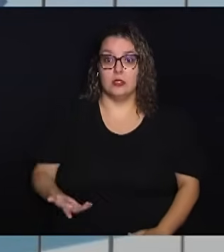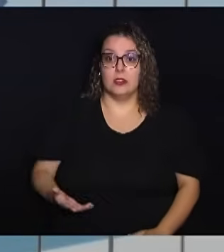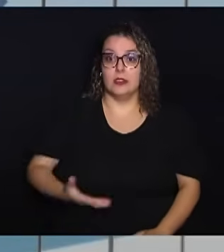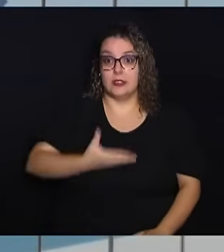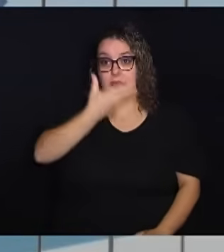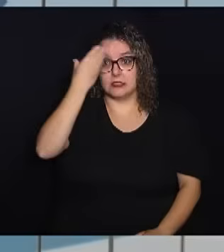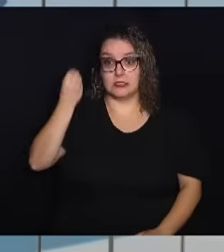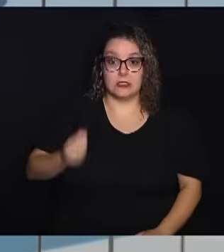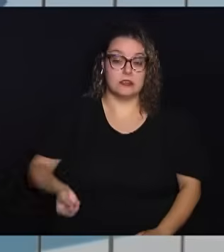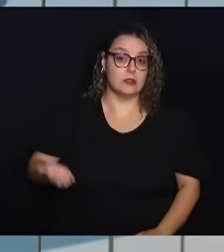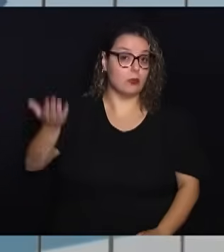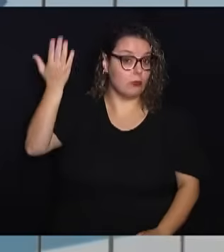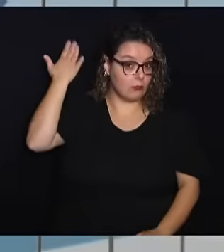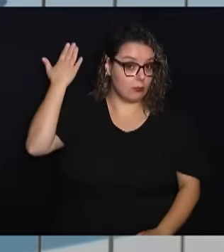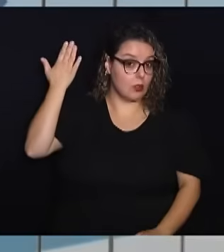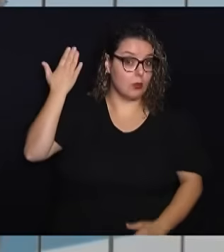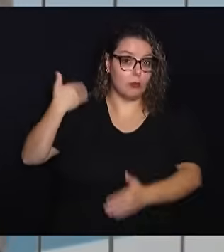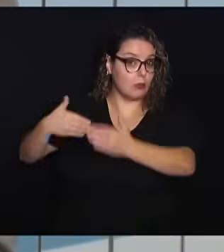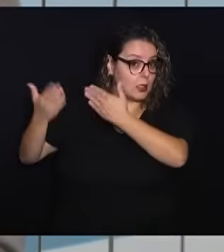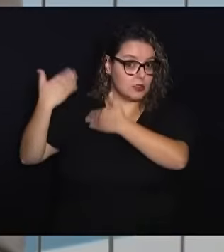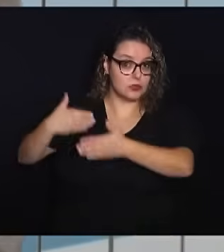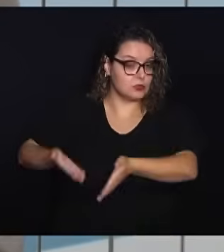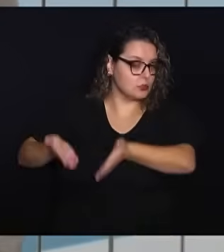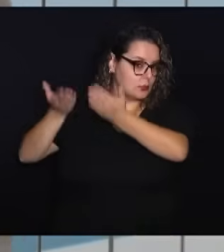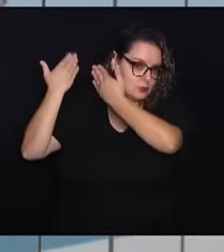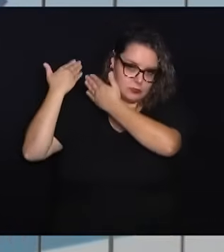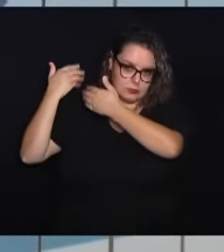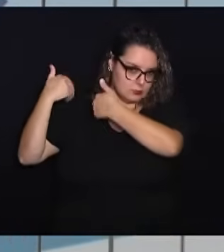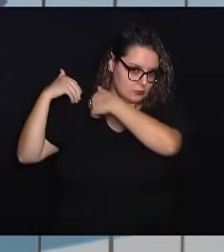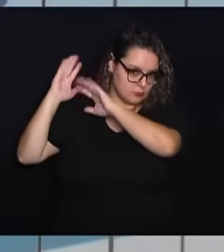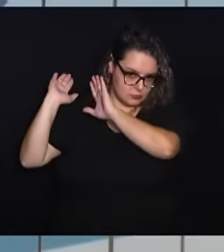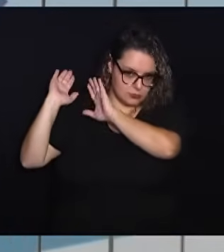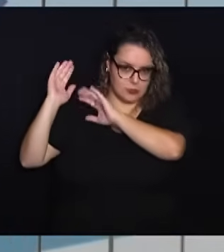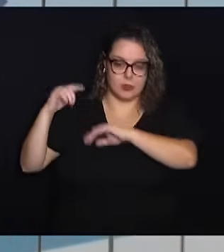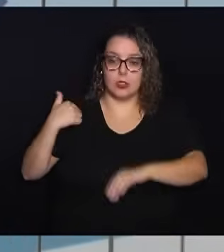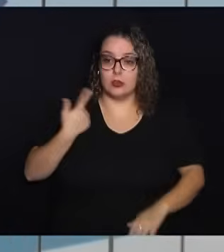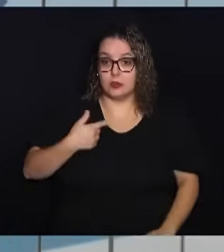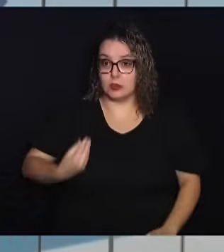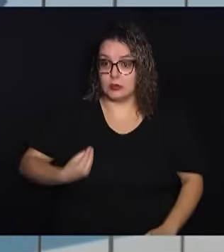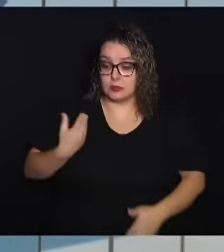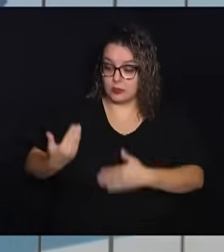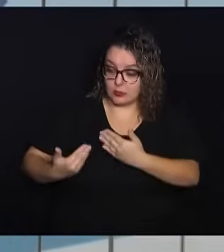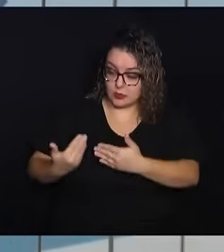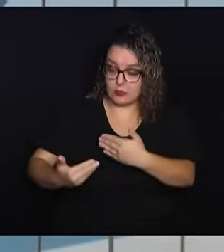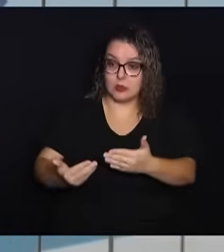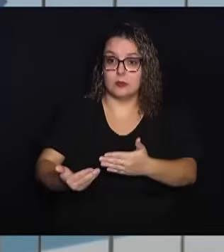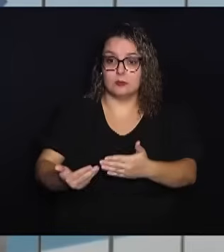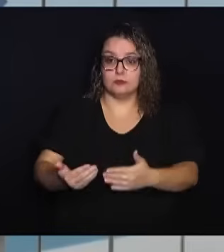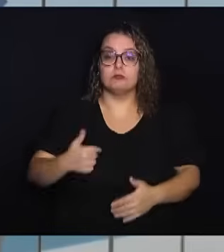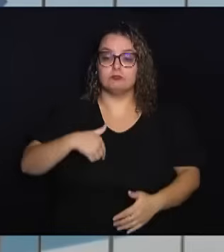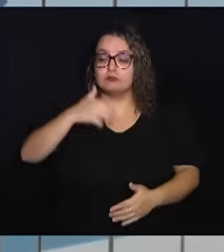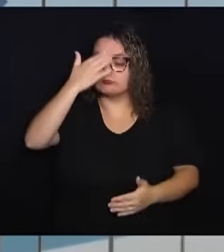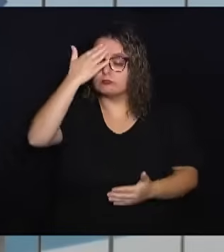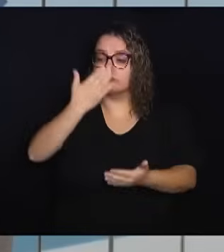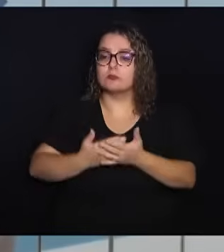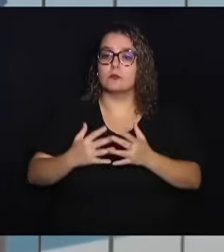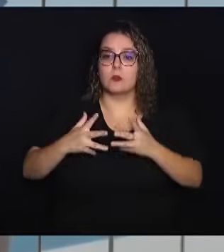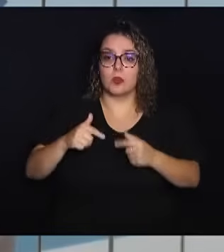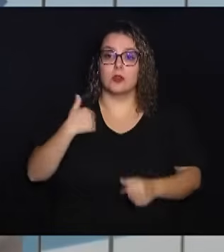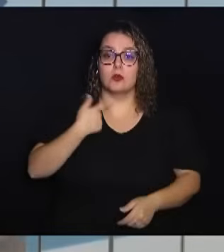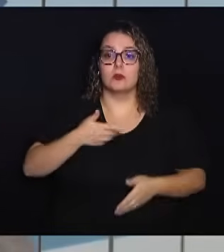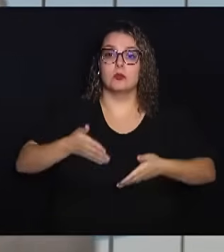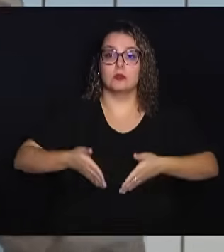né? Ao longo da nossa trajetória de vida ali, da nossa estrada, eu acredito que todos nós nascemos com